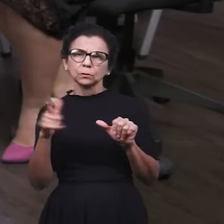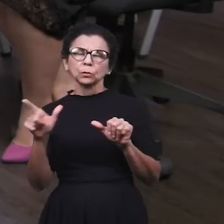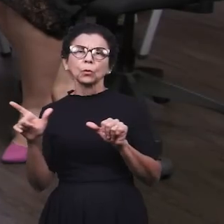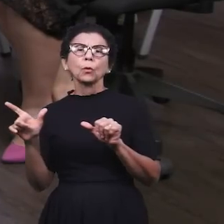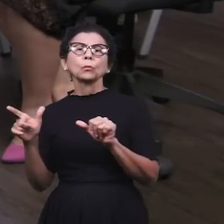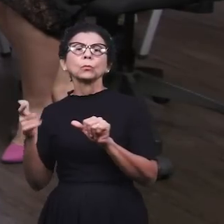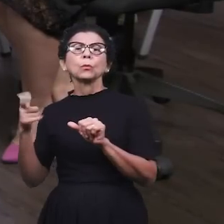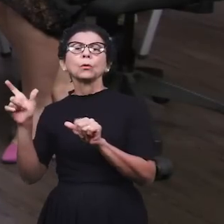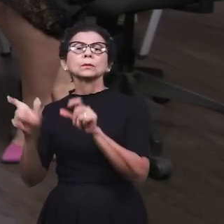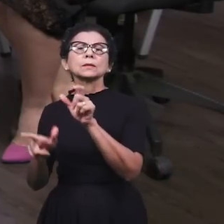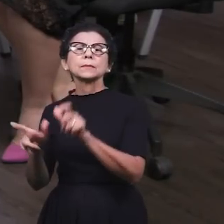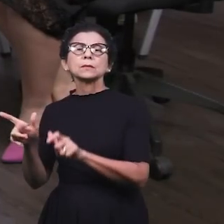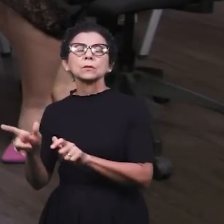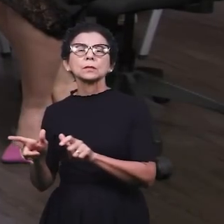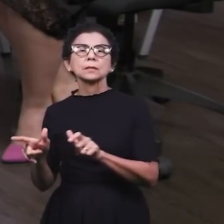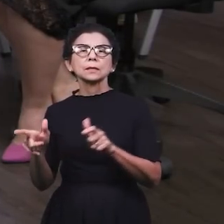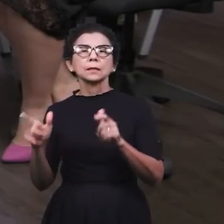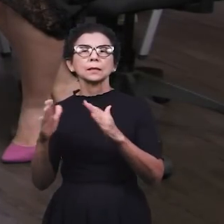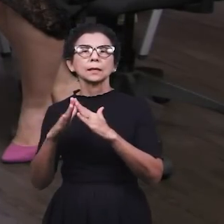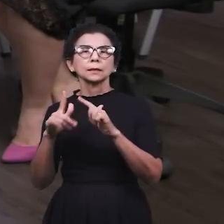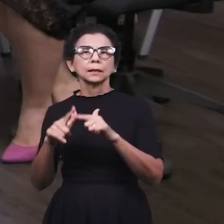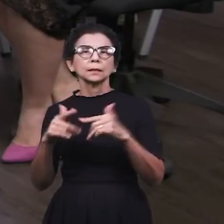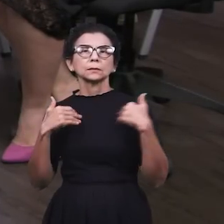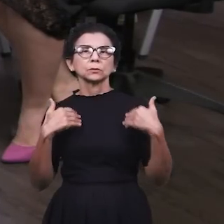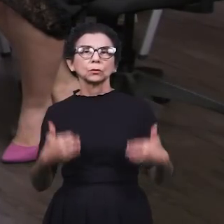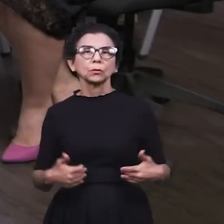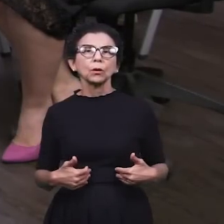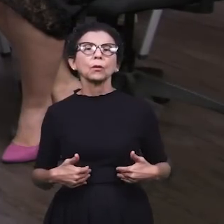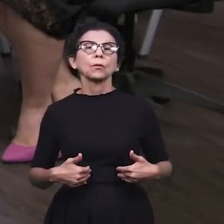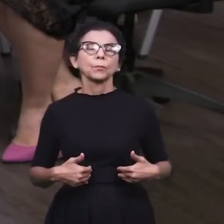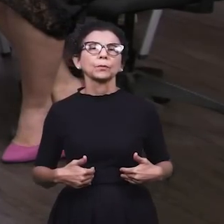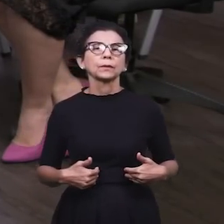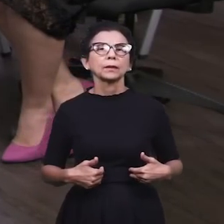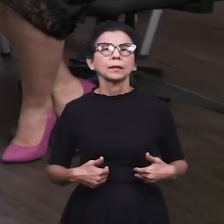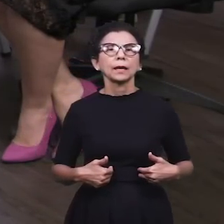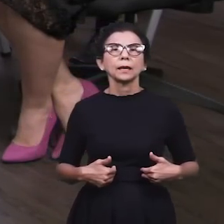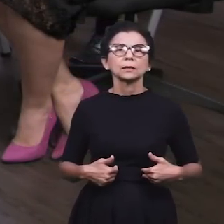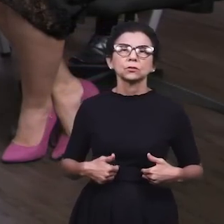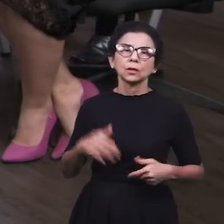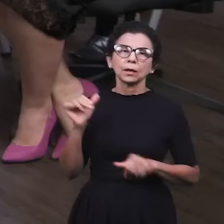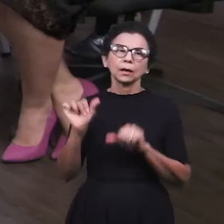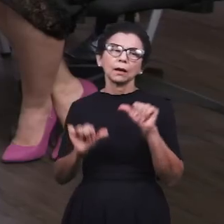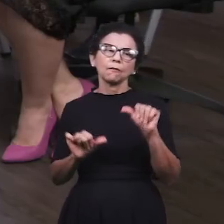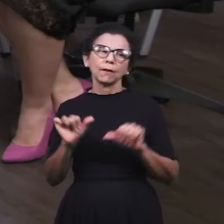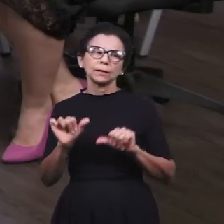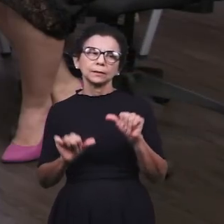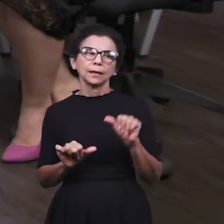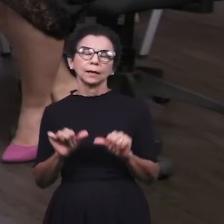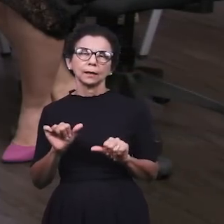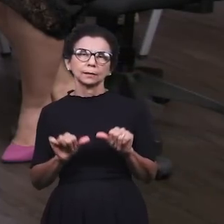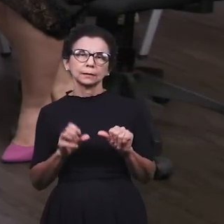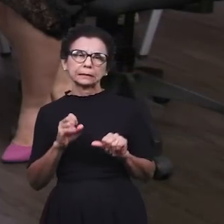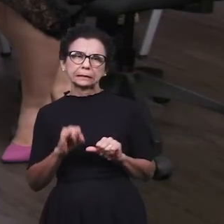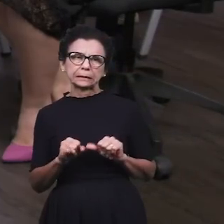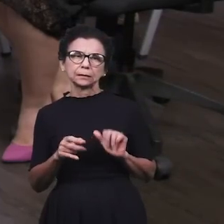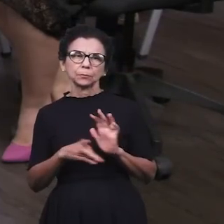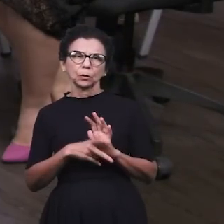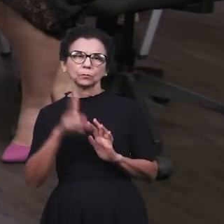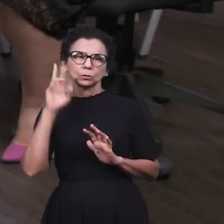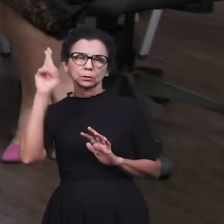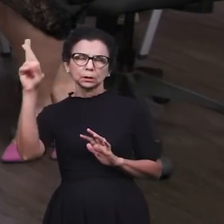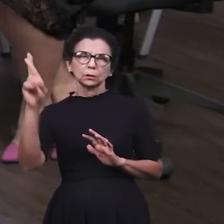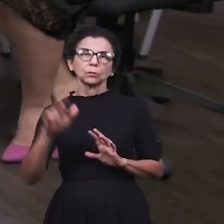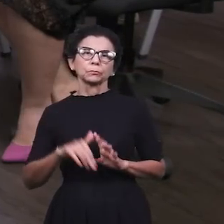O corpo, a igreja, é que julga. Ou seja, julgar ali é no sentido de checar, né? De conferir se é aquilo